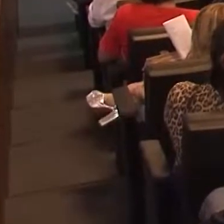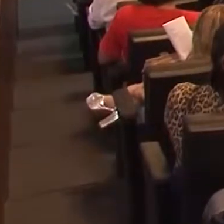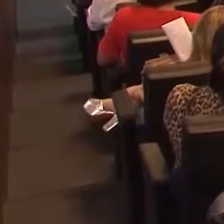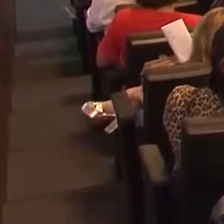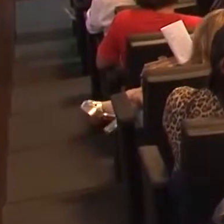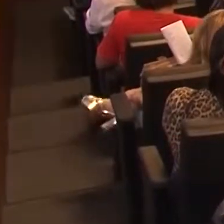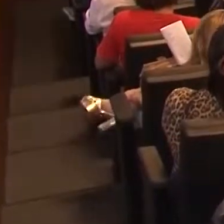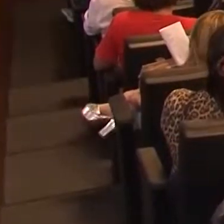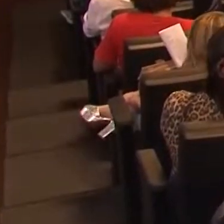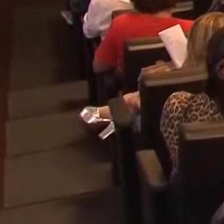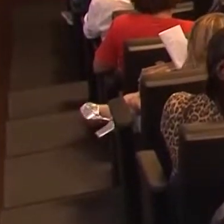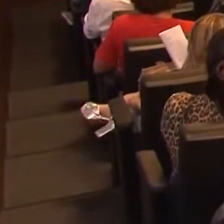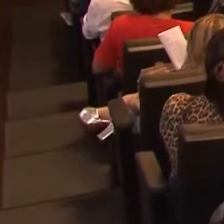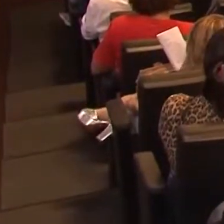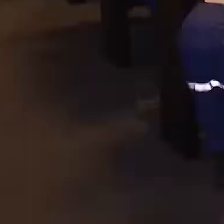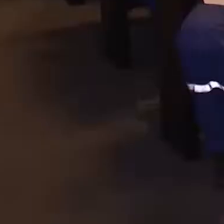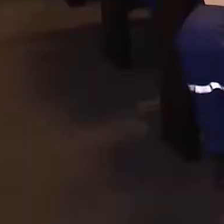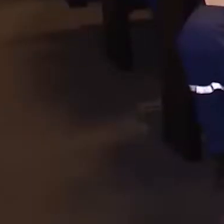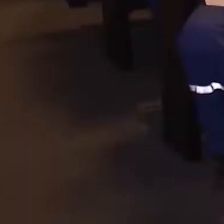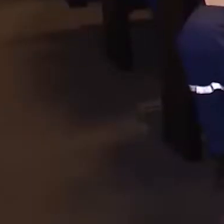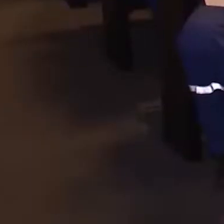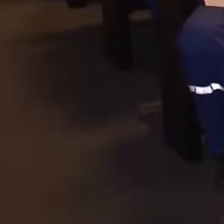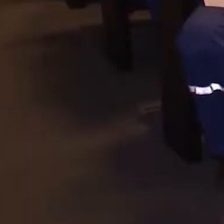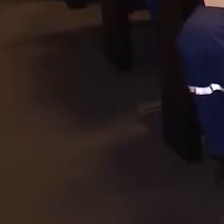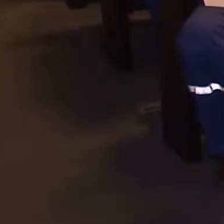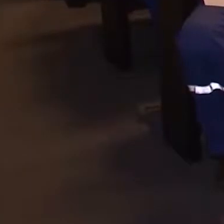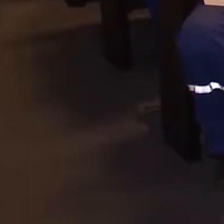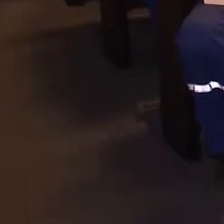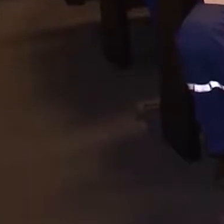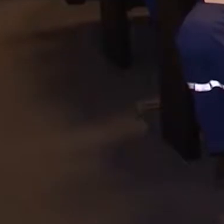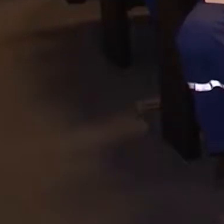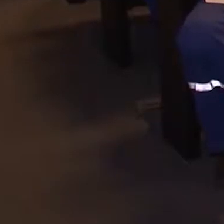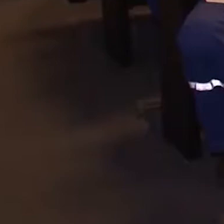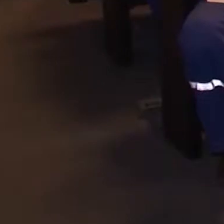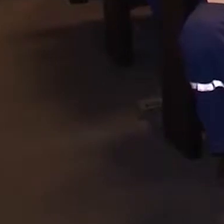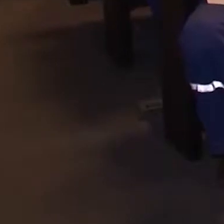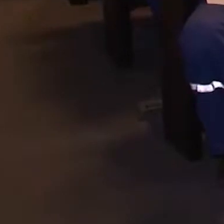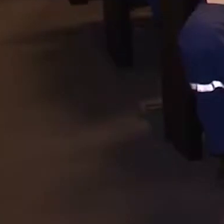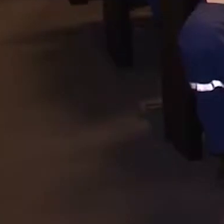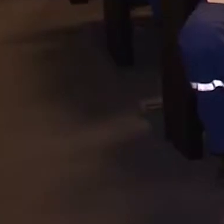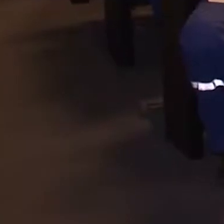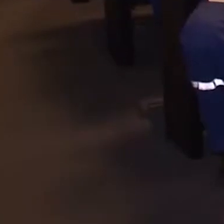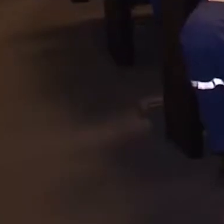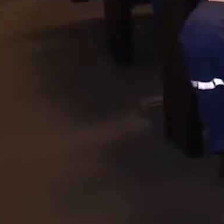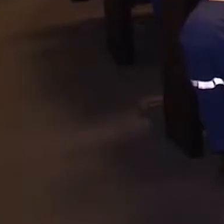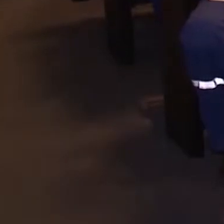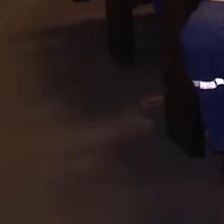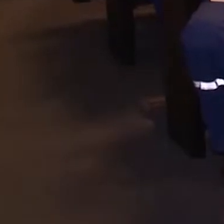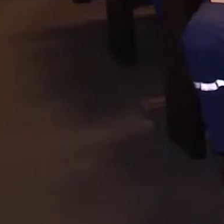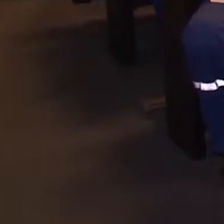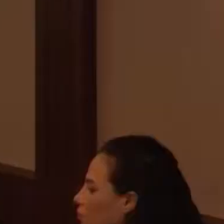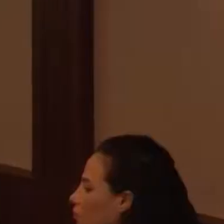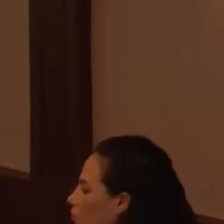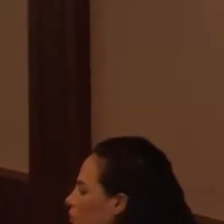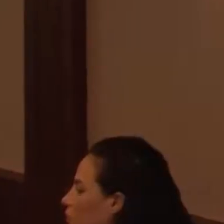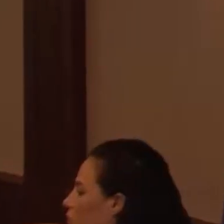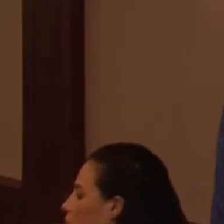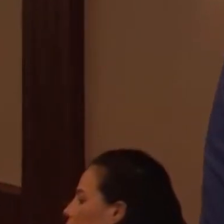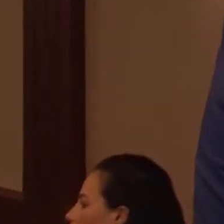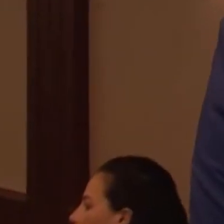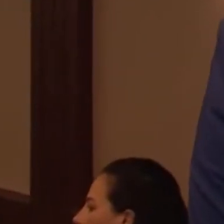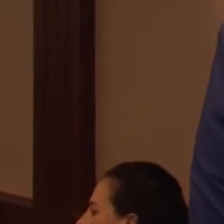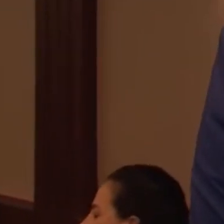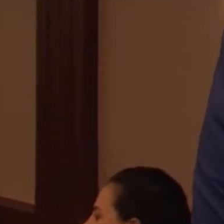as expectativas dos cidadãos de forma que seja alcançado o desenvolvimento sustentável pleno na capital. Esse é um